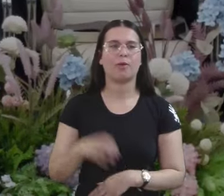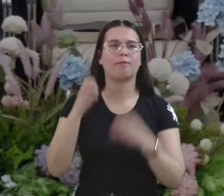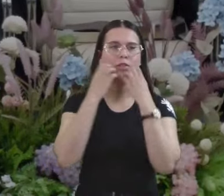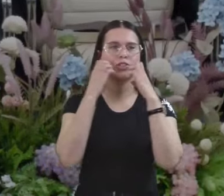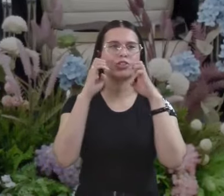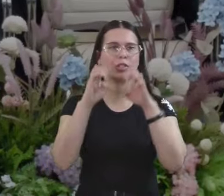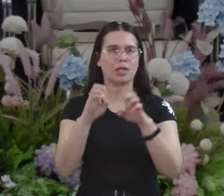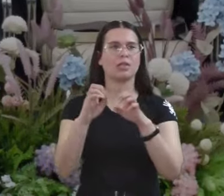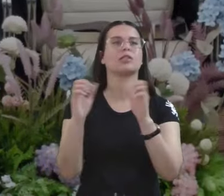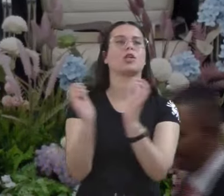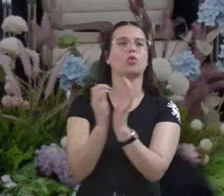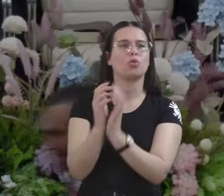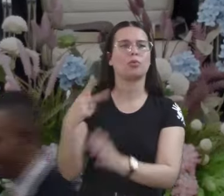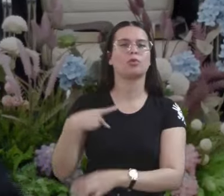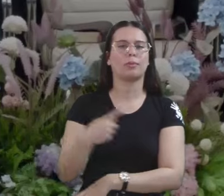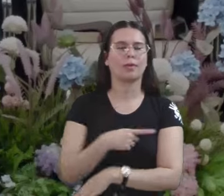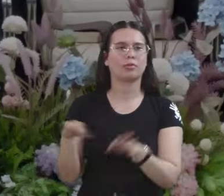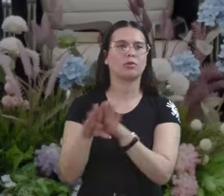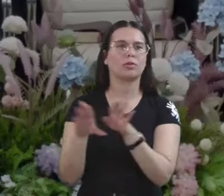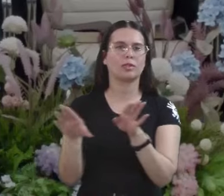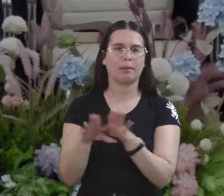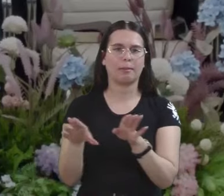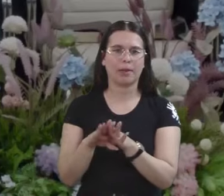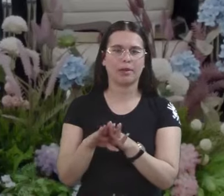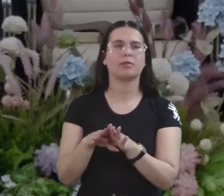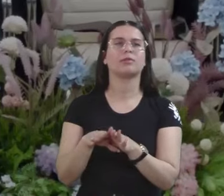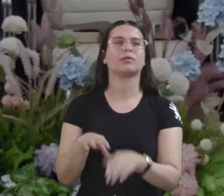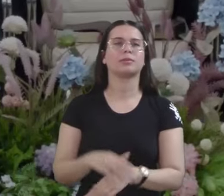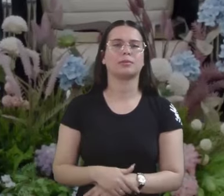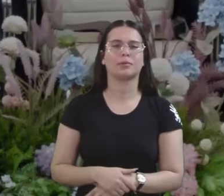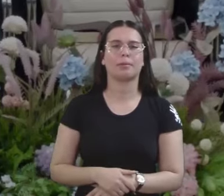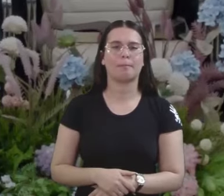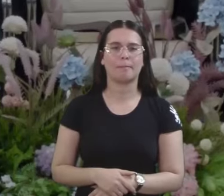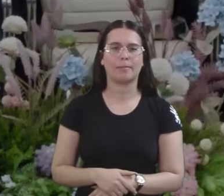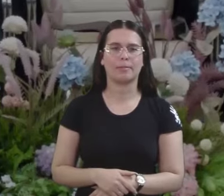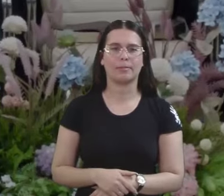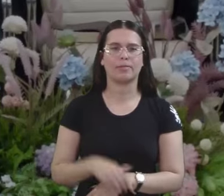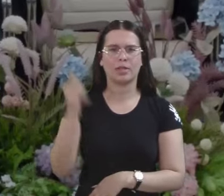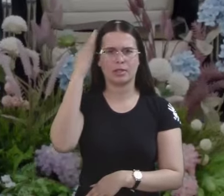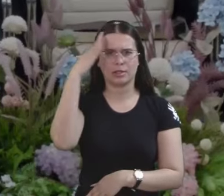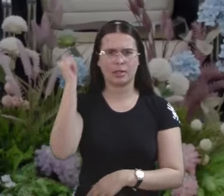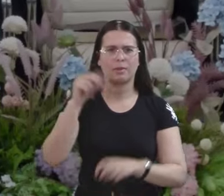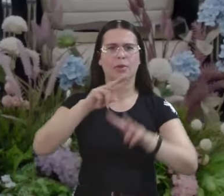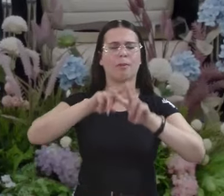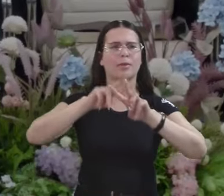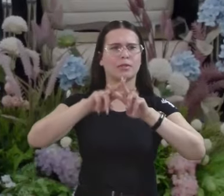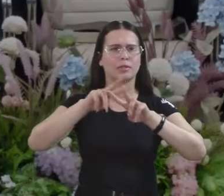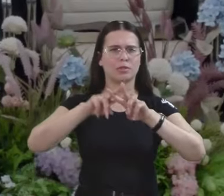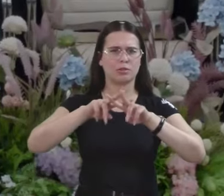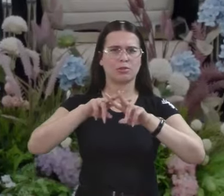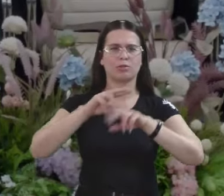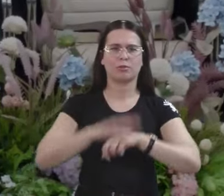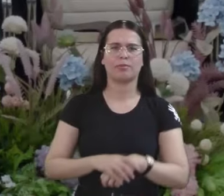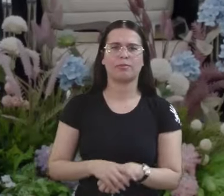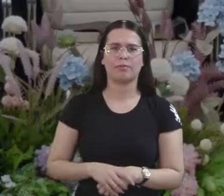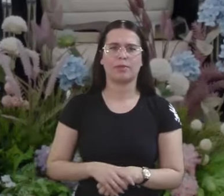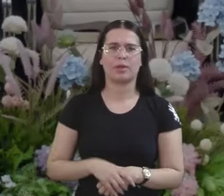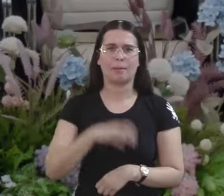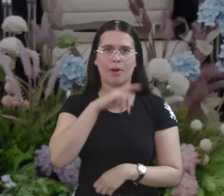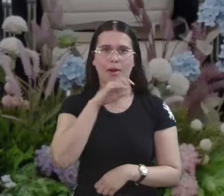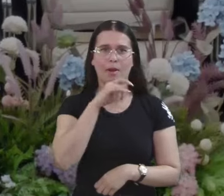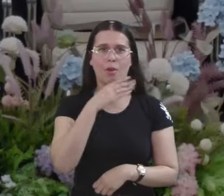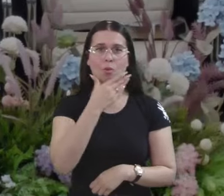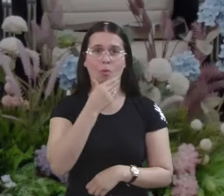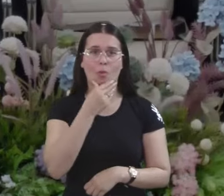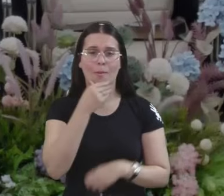também, pelos irmãos que dão o seu tempo. E sabe que no presídio tem ordem? O camarada dá um grito, quem